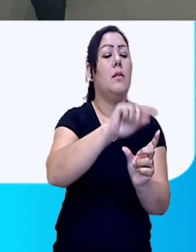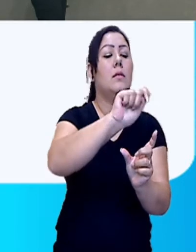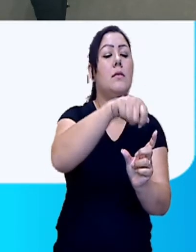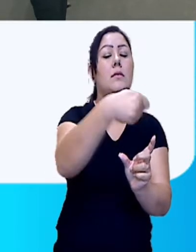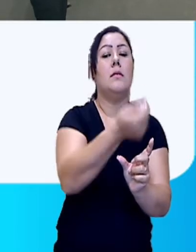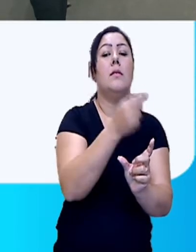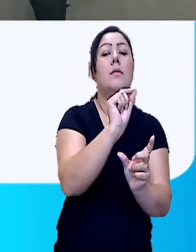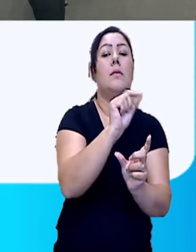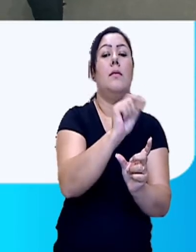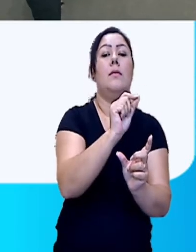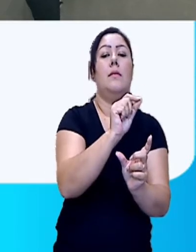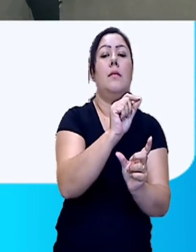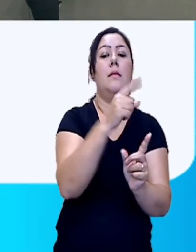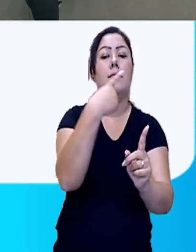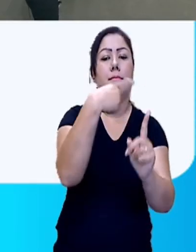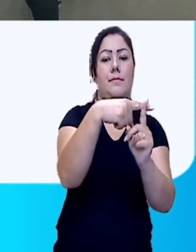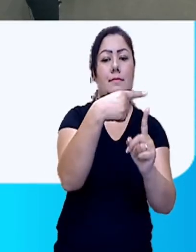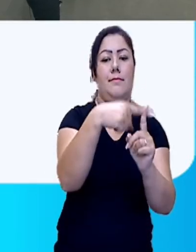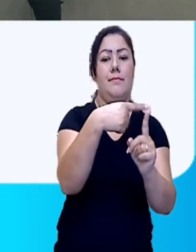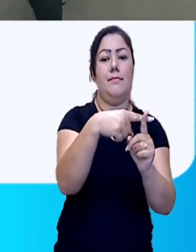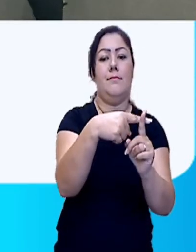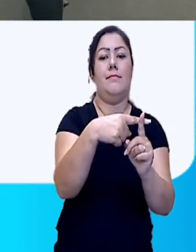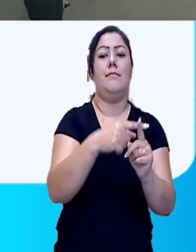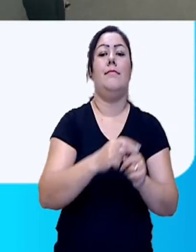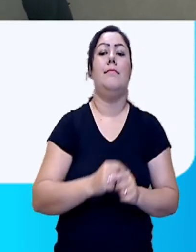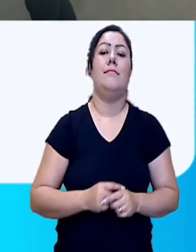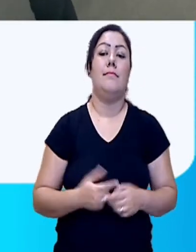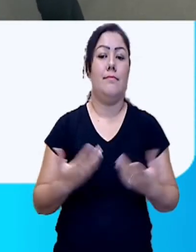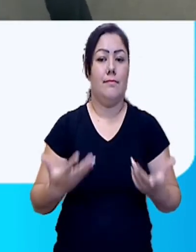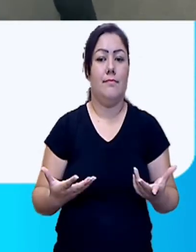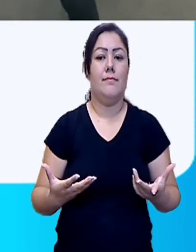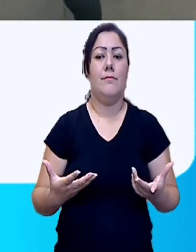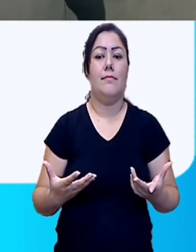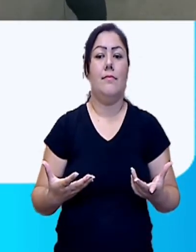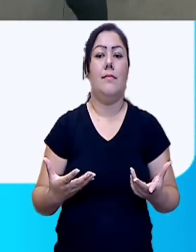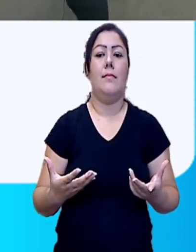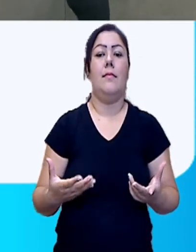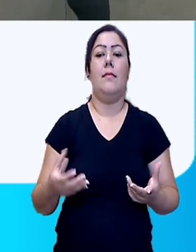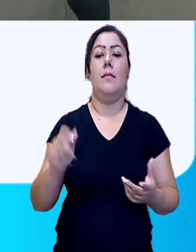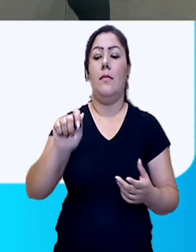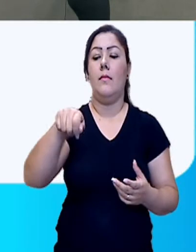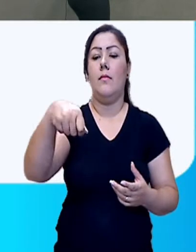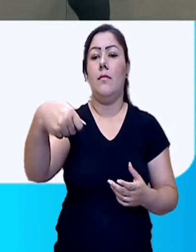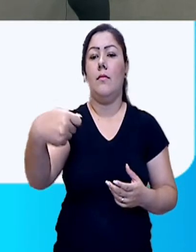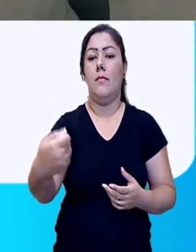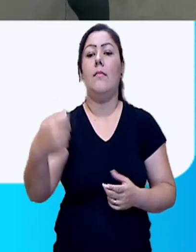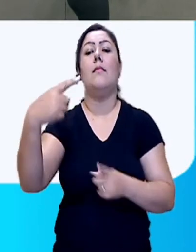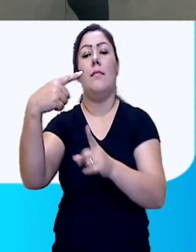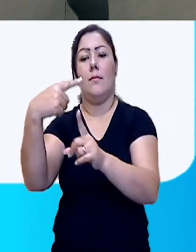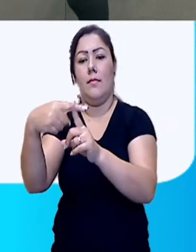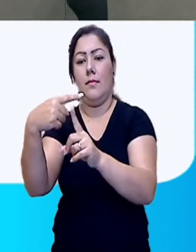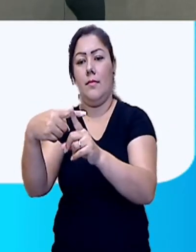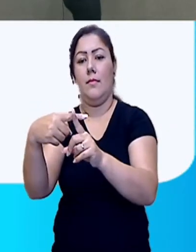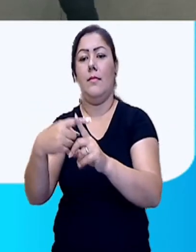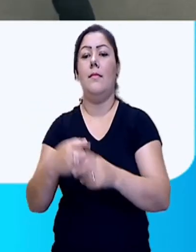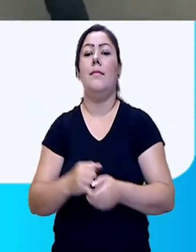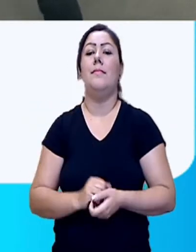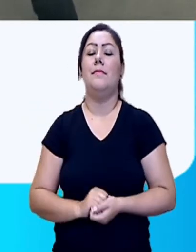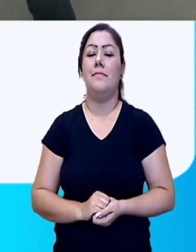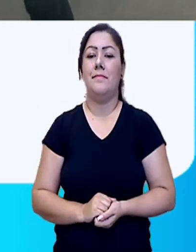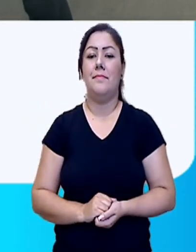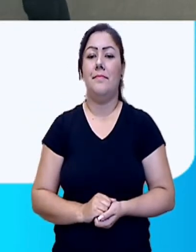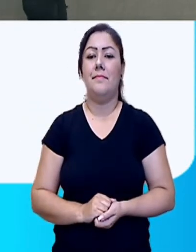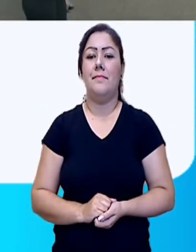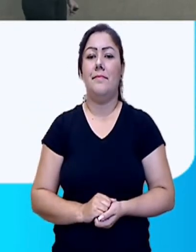Positivo ou negativo? É positivo. Então, a minha resposta vai ser positiva. Olha